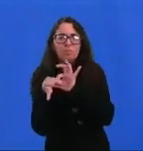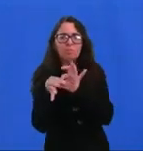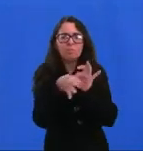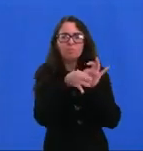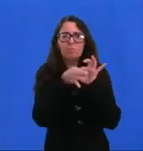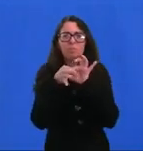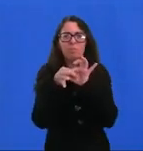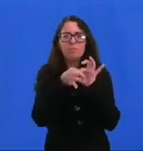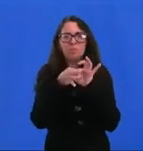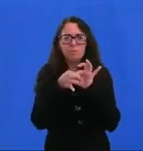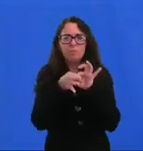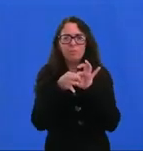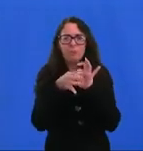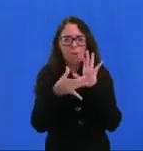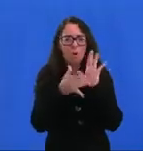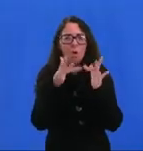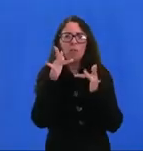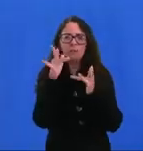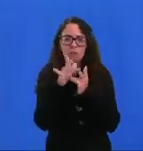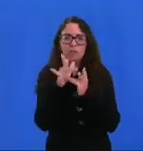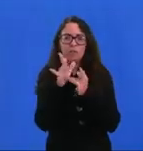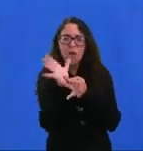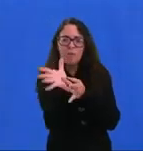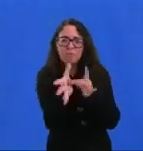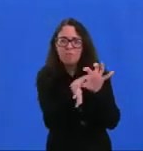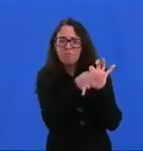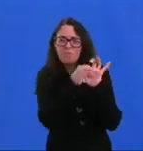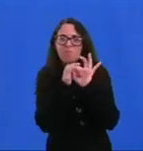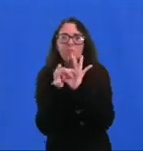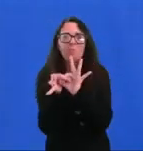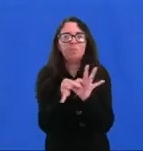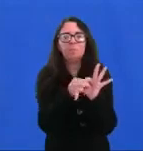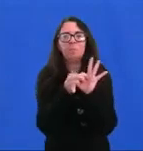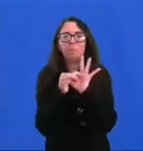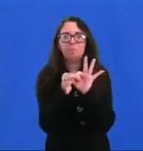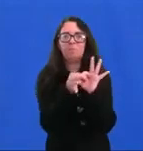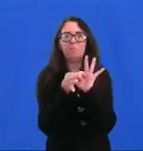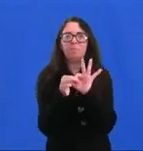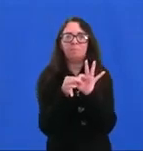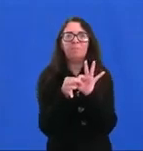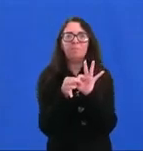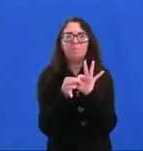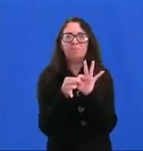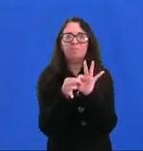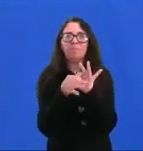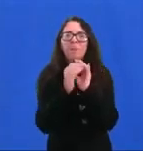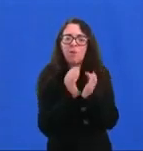aos homens as suas transgressões, e nos confiou a palavra da